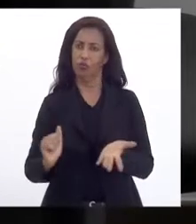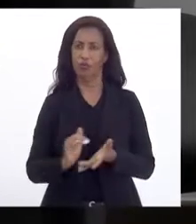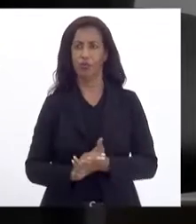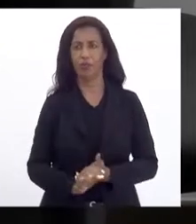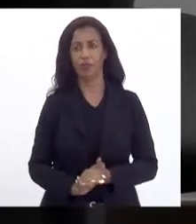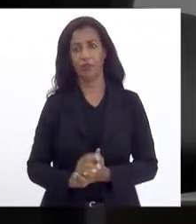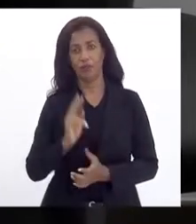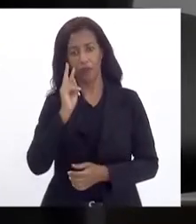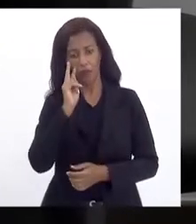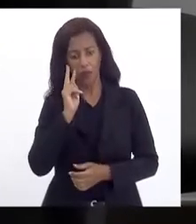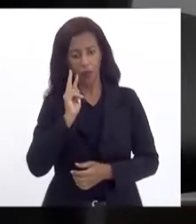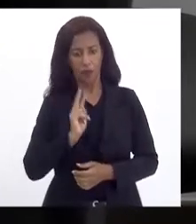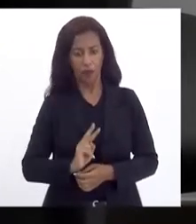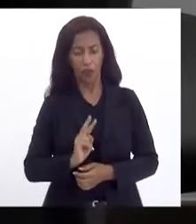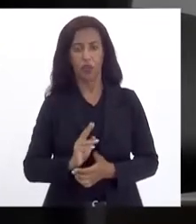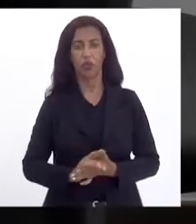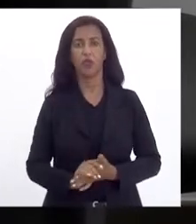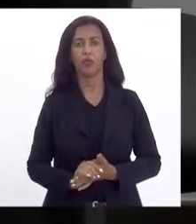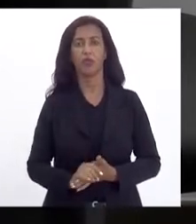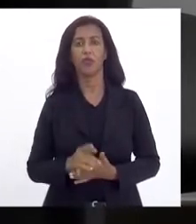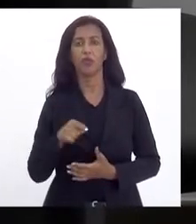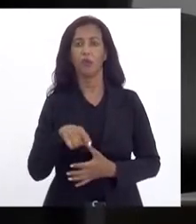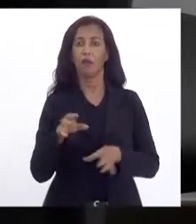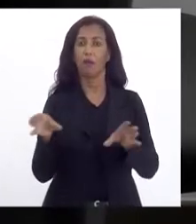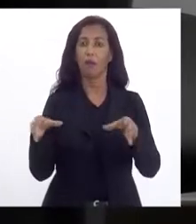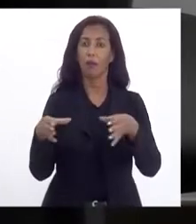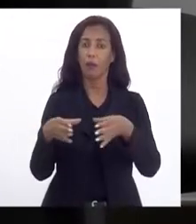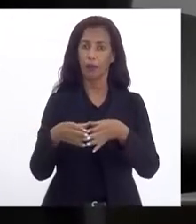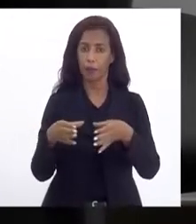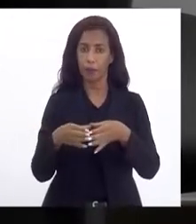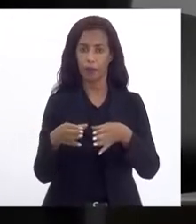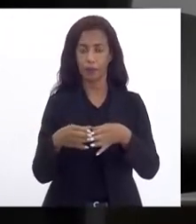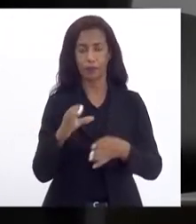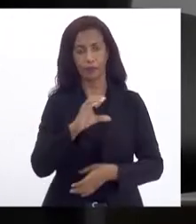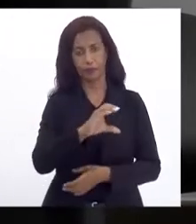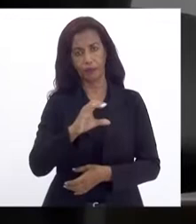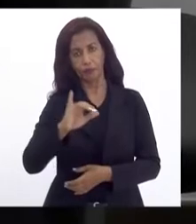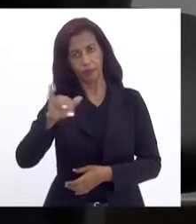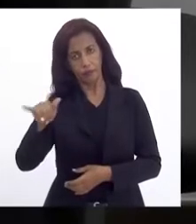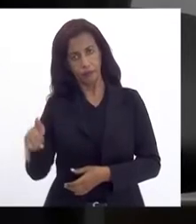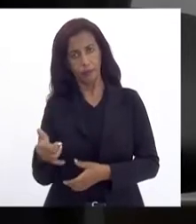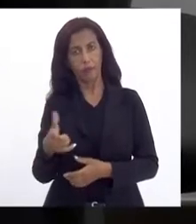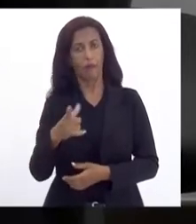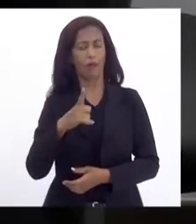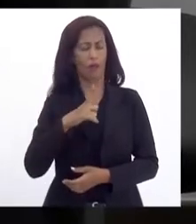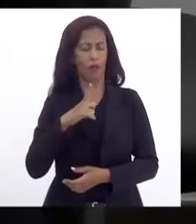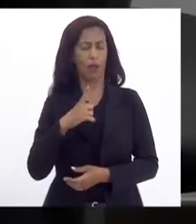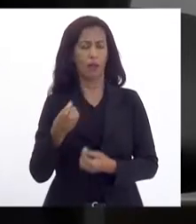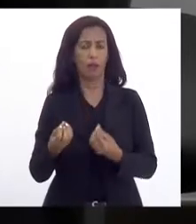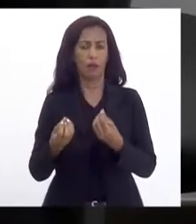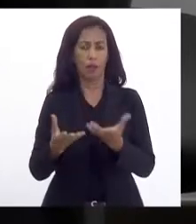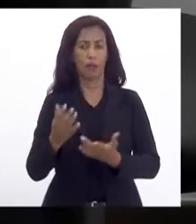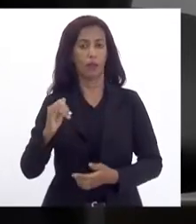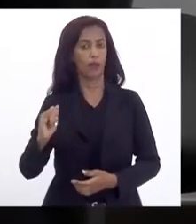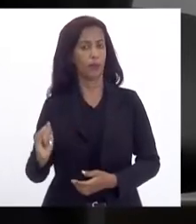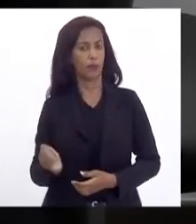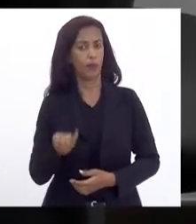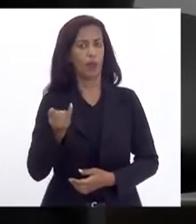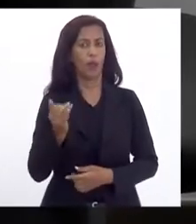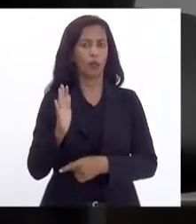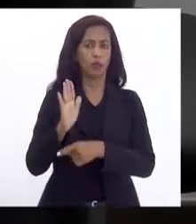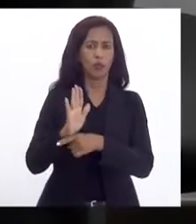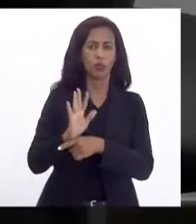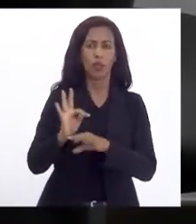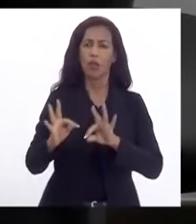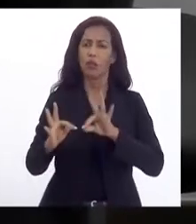Eu vejo que essa comissão, ela tem dado importantes contribuições a todos